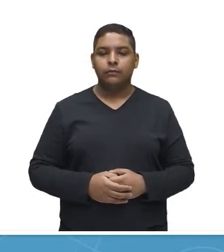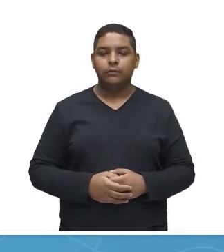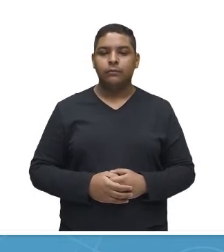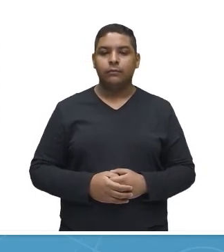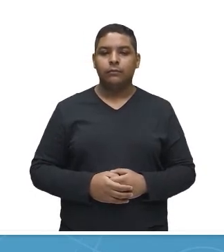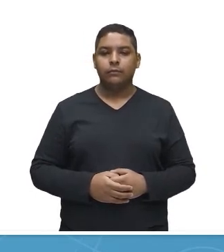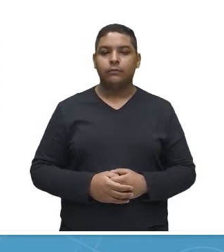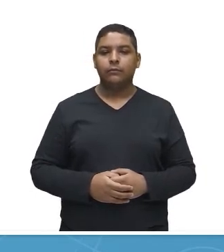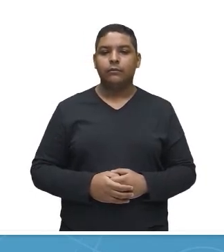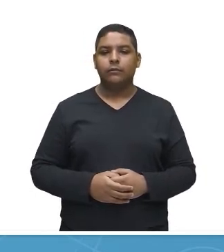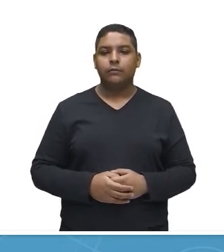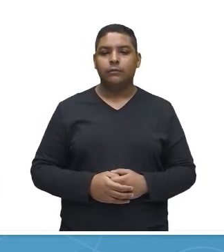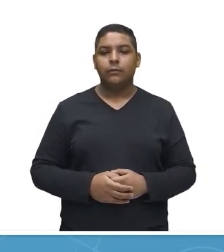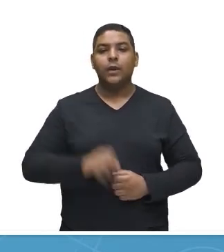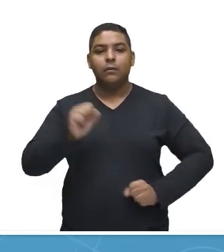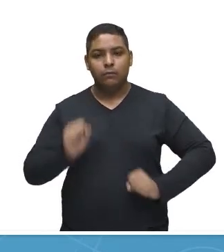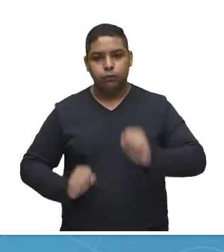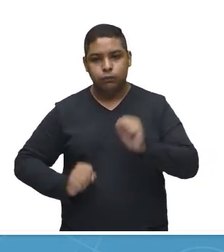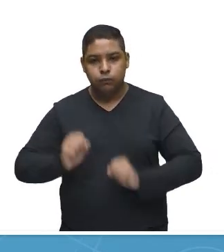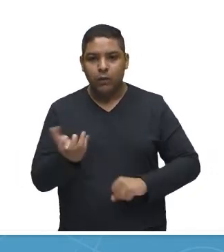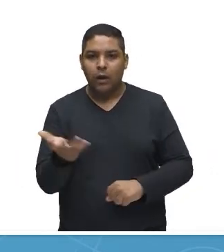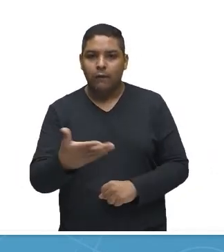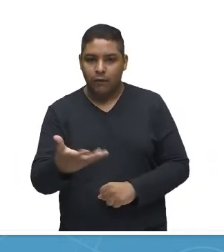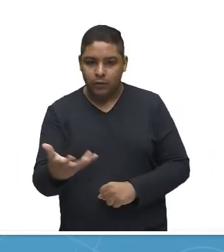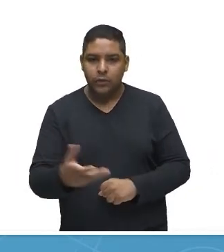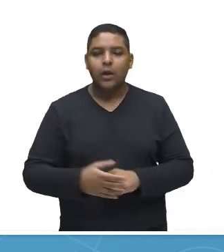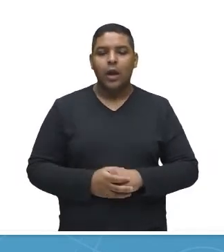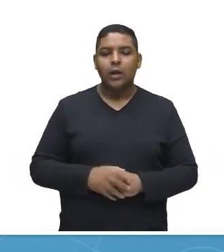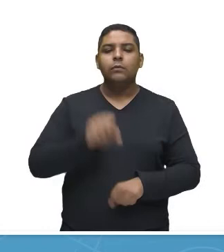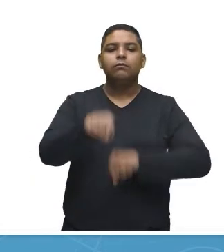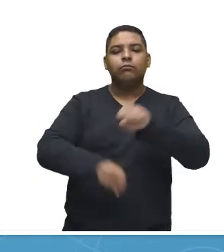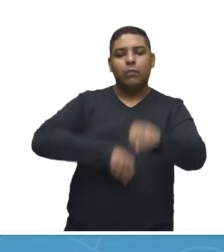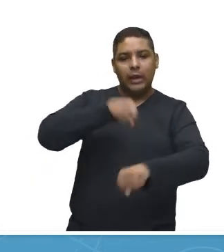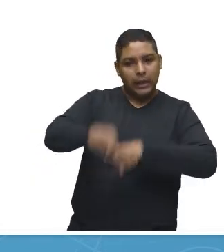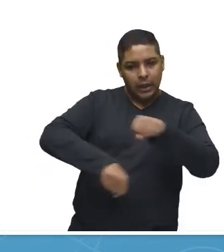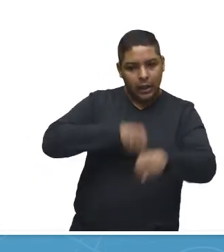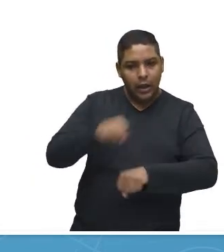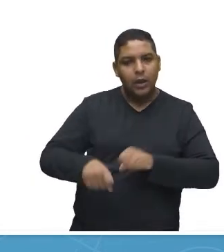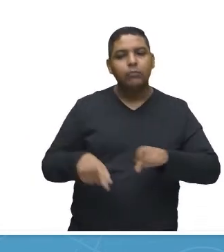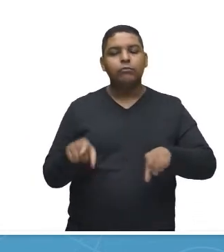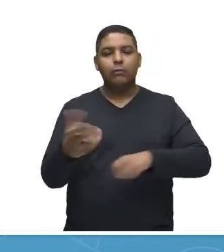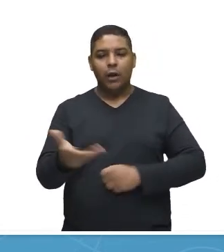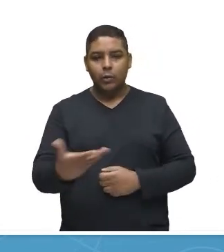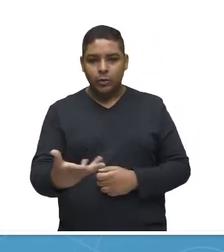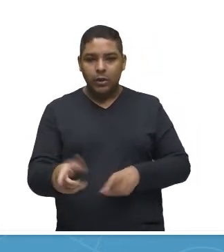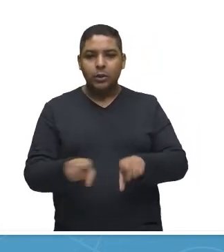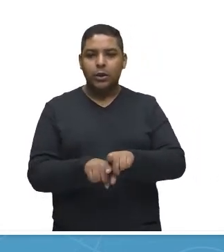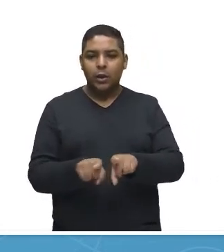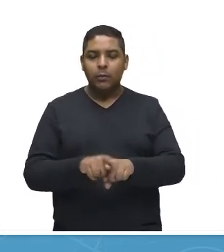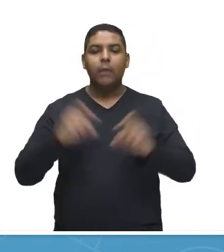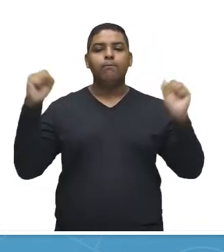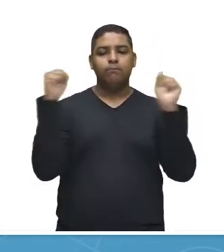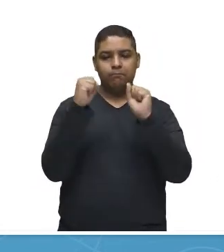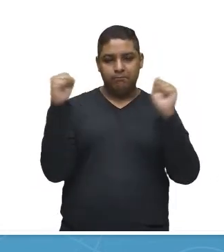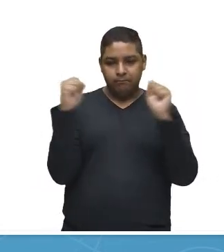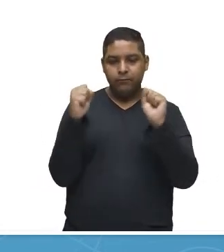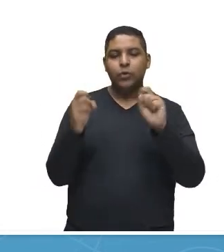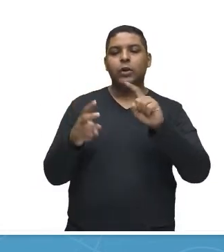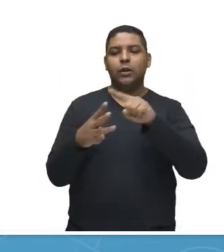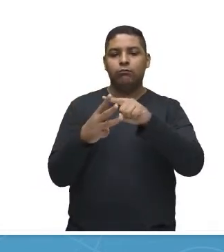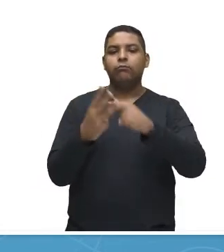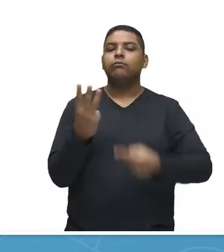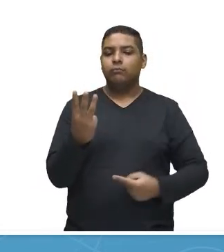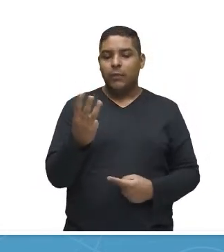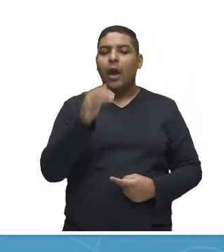Nós temos aí correr com velocidade, pedalar com velocidade, também a musculação. Então, esses são